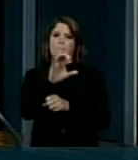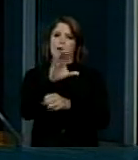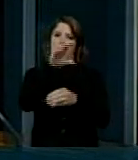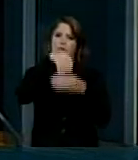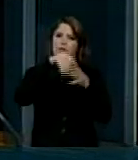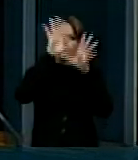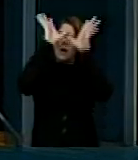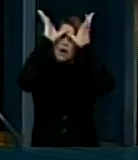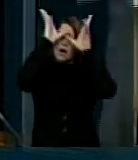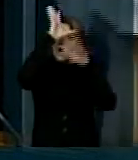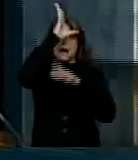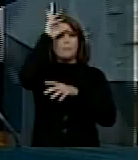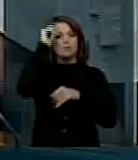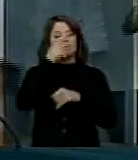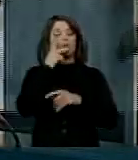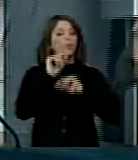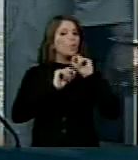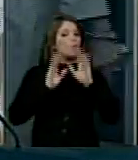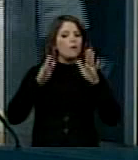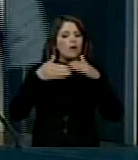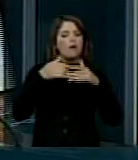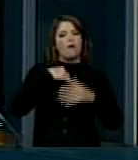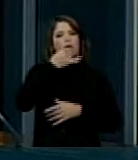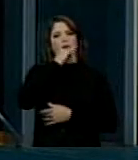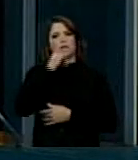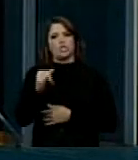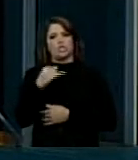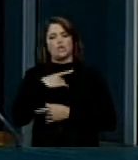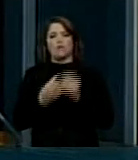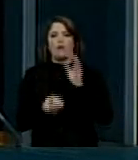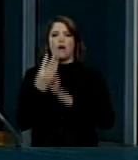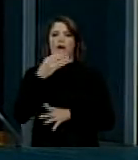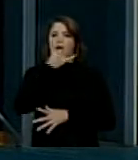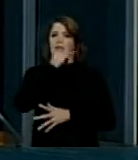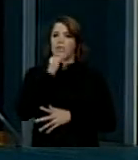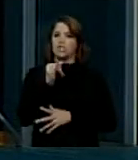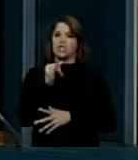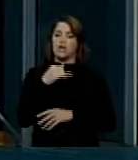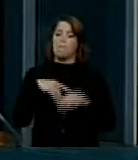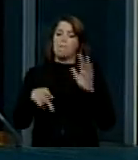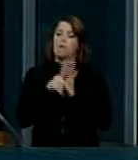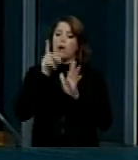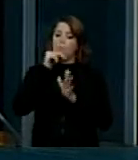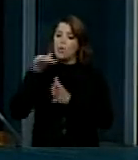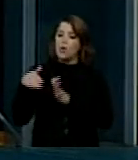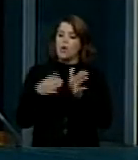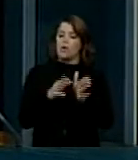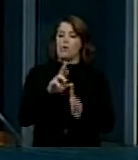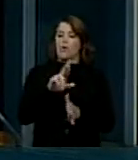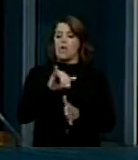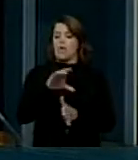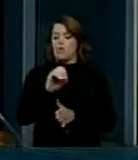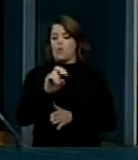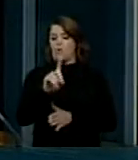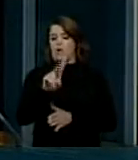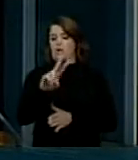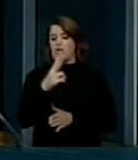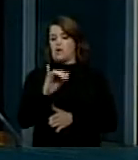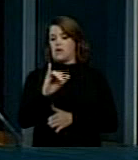Amazônia, estão voltadas ao setor de energia, à produção de energia elétrica à base dos rios, energia hidráulica.